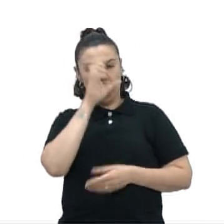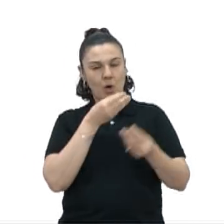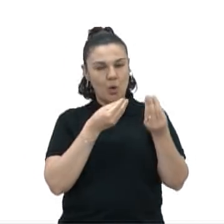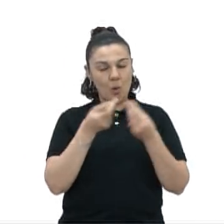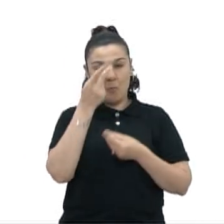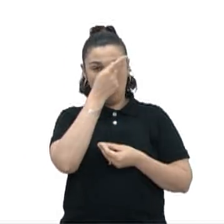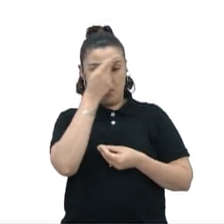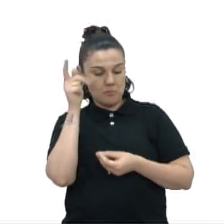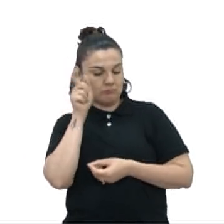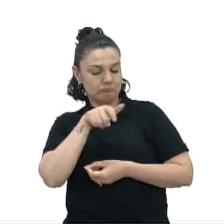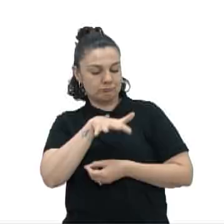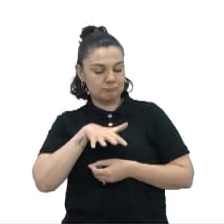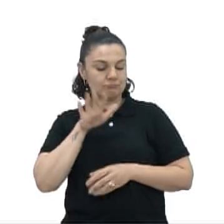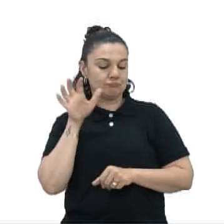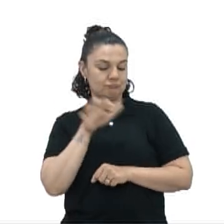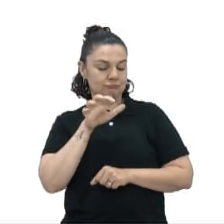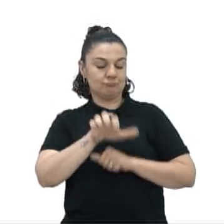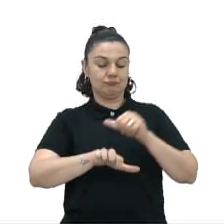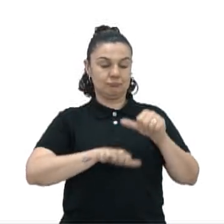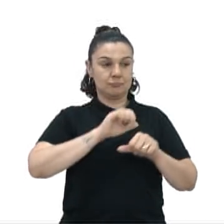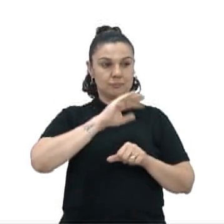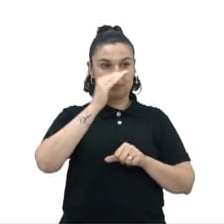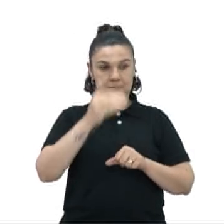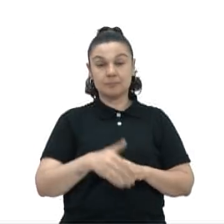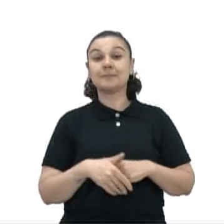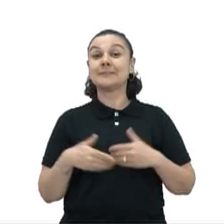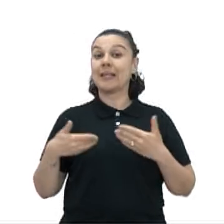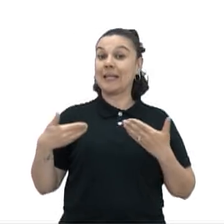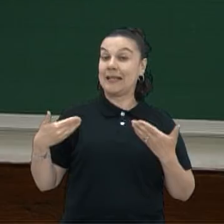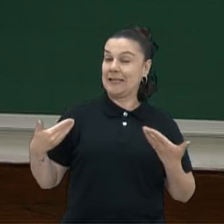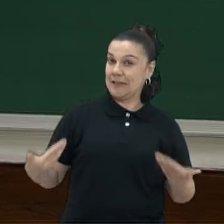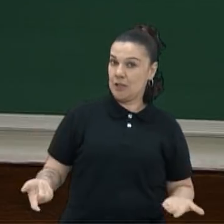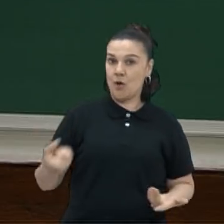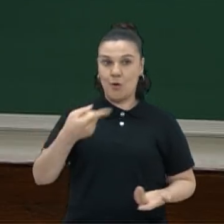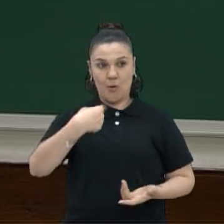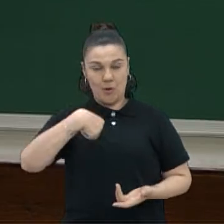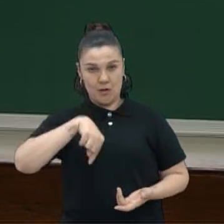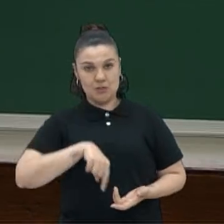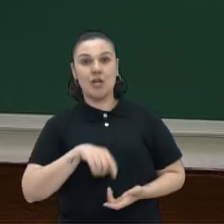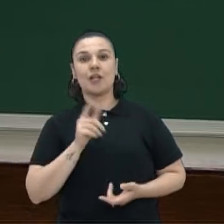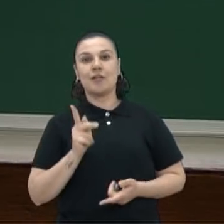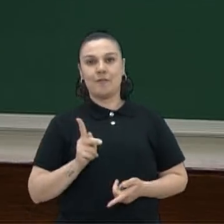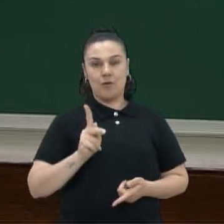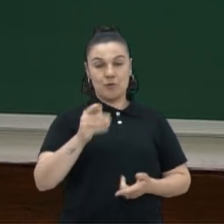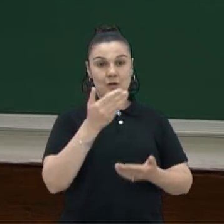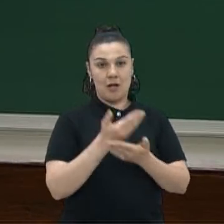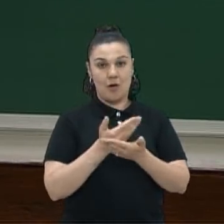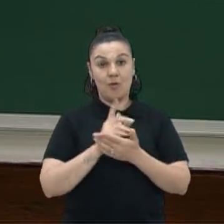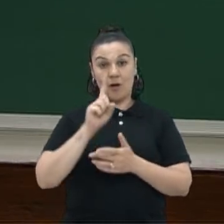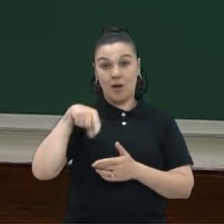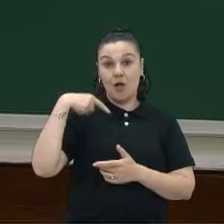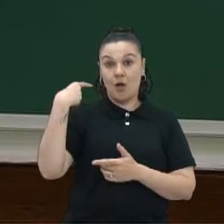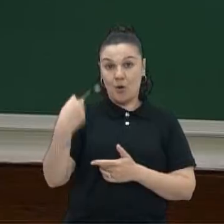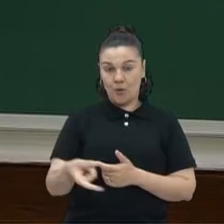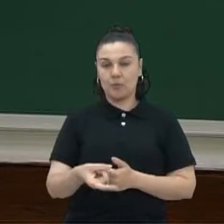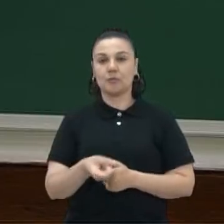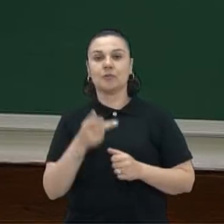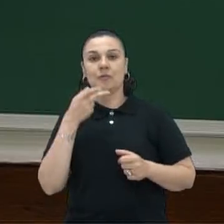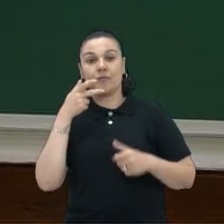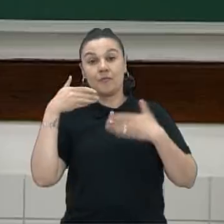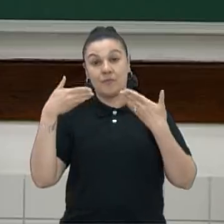humano pode interferir e alterar o relevo. Então, gente, nós vamos continuar na próxima aula falando sobre o